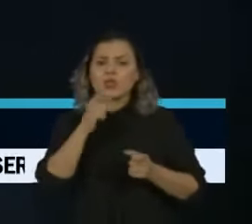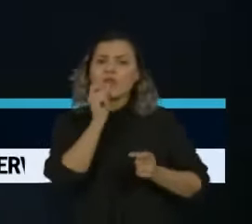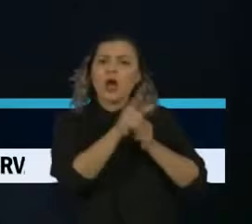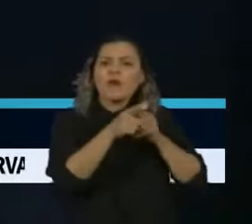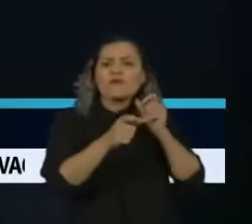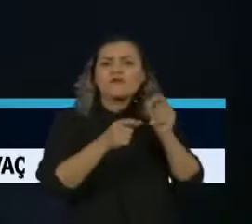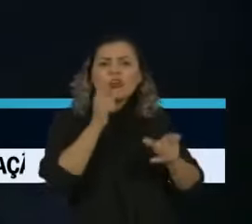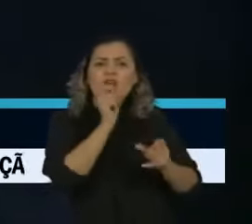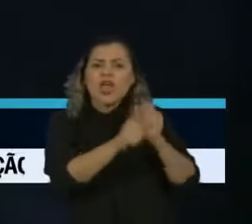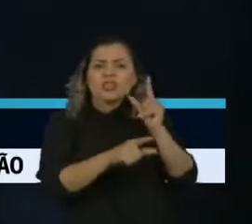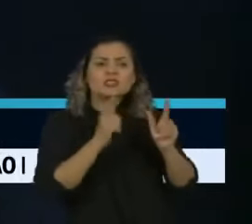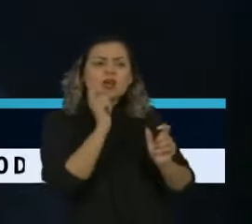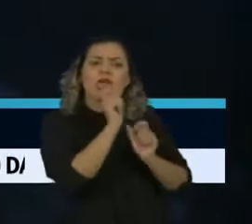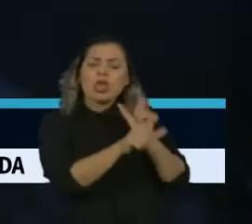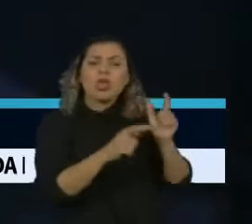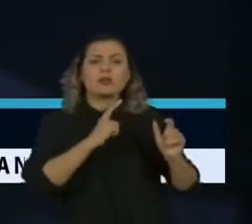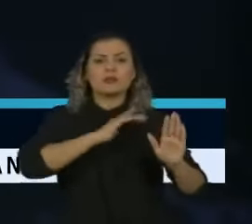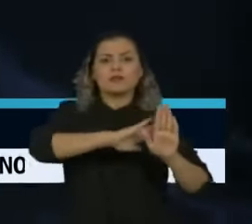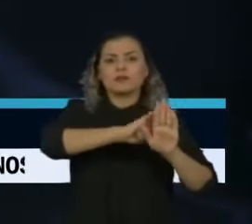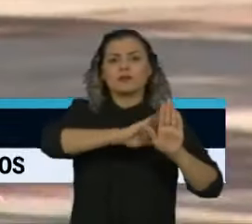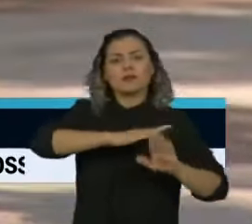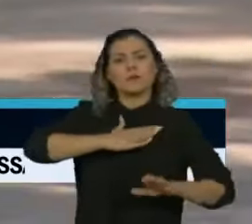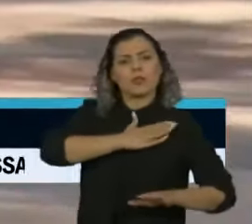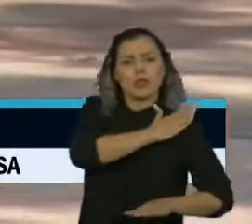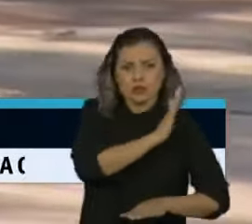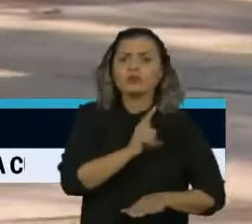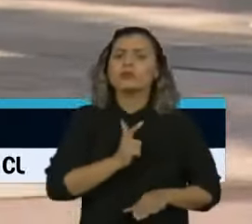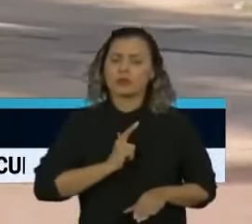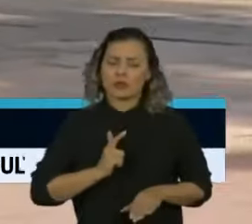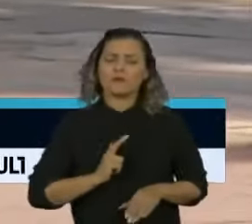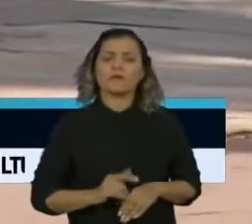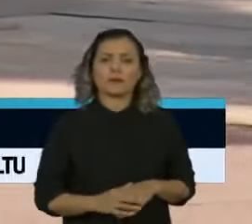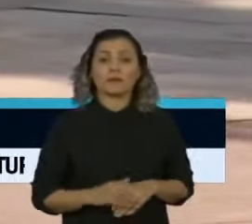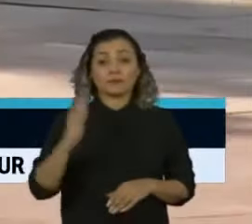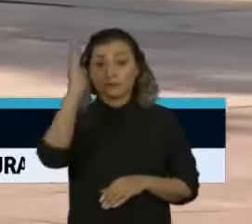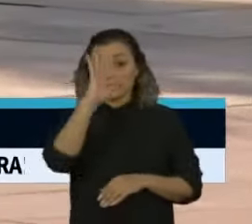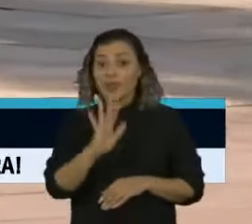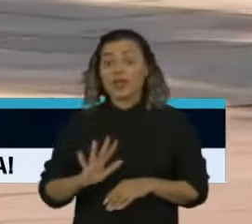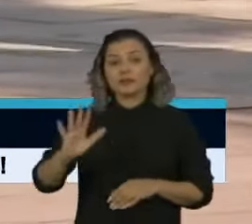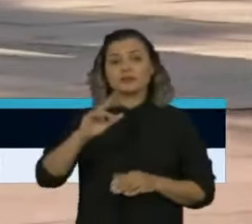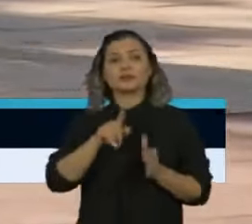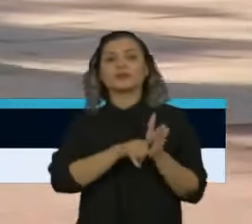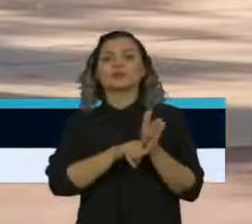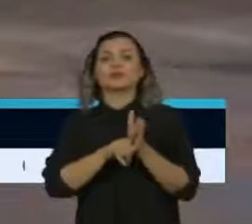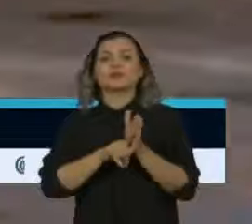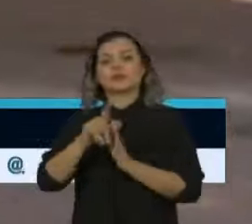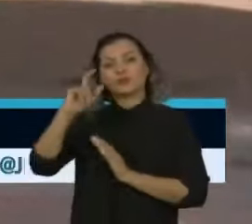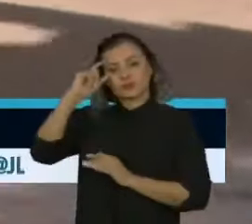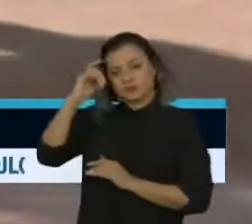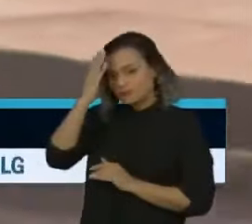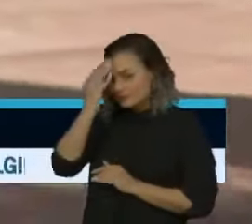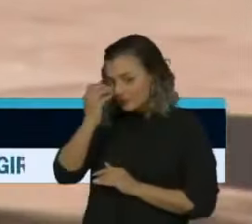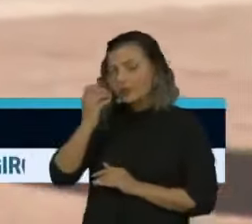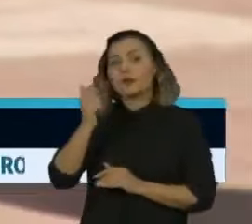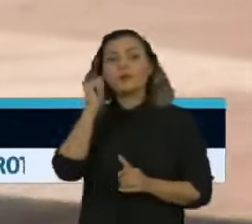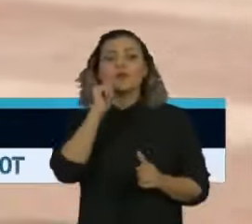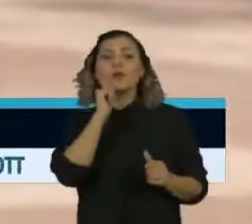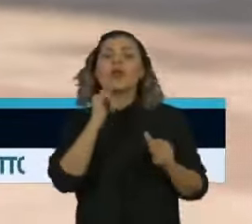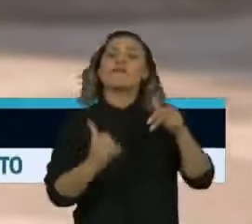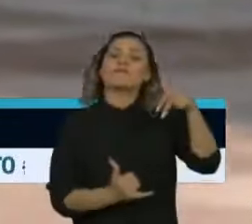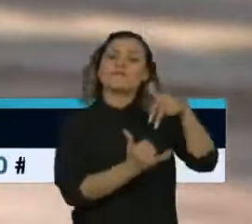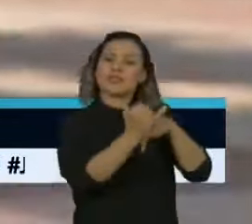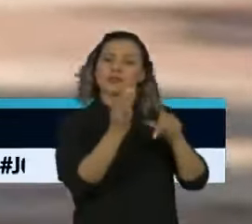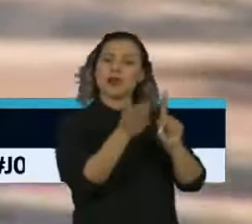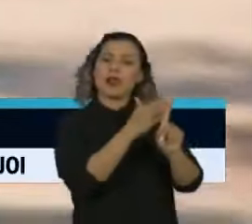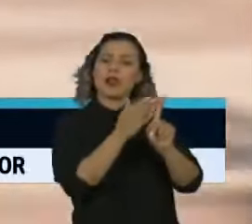viés preconceituoso e discriminatório. No Brasil, segundo o Instituto Maria da Penha, uma mulher é vítima de violência física